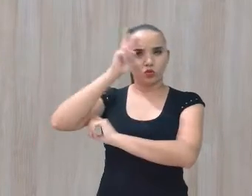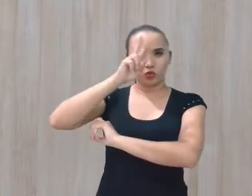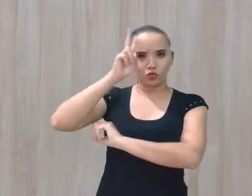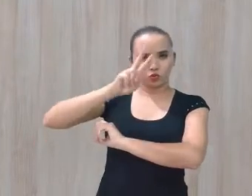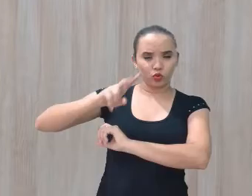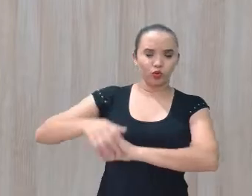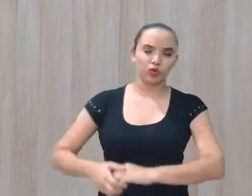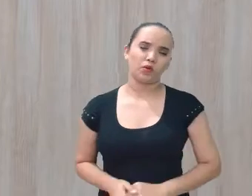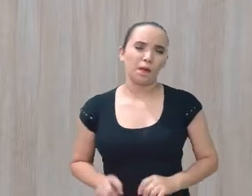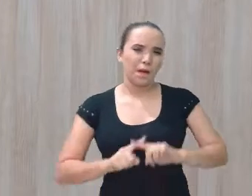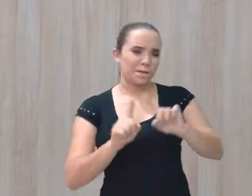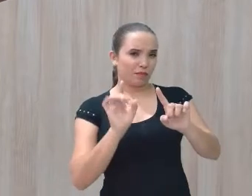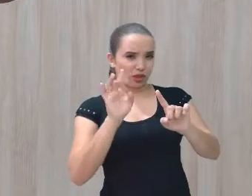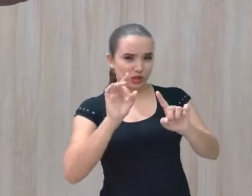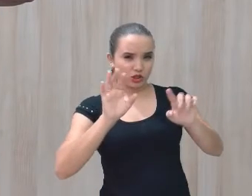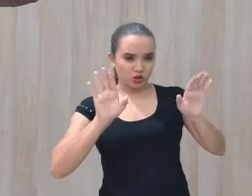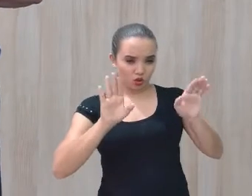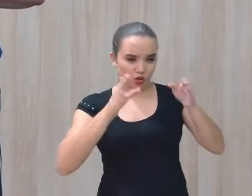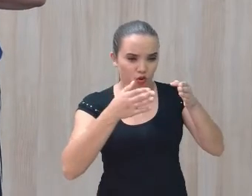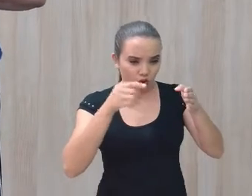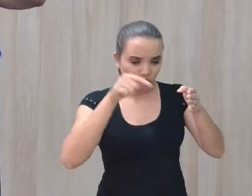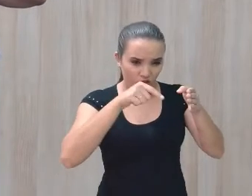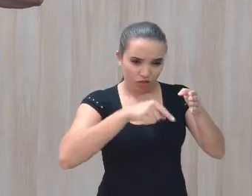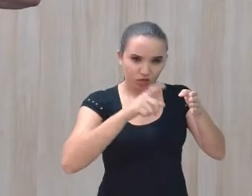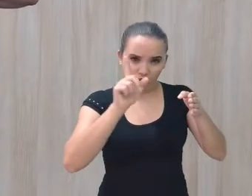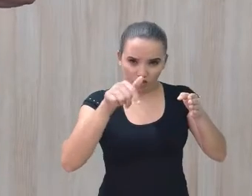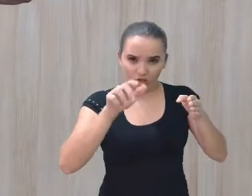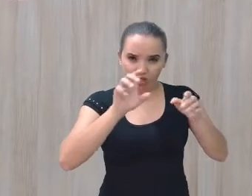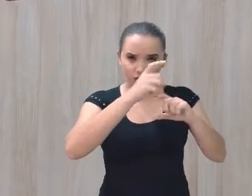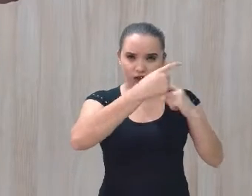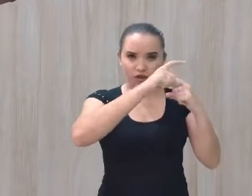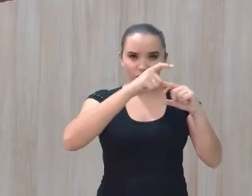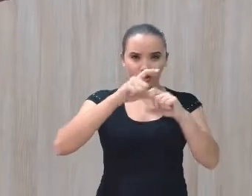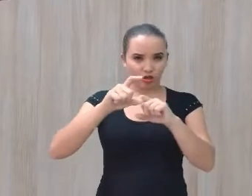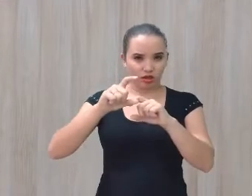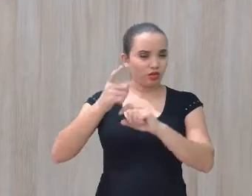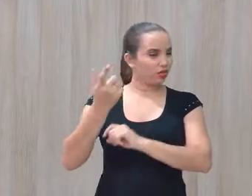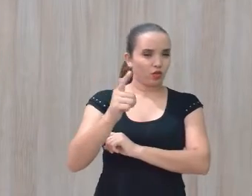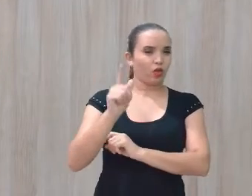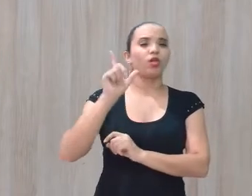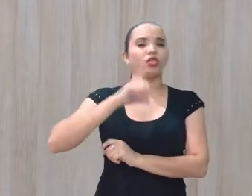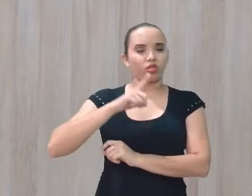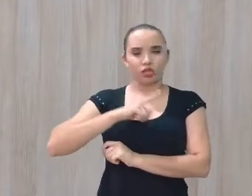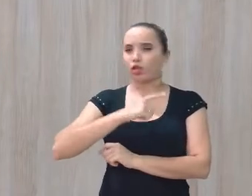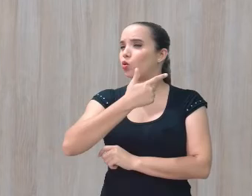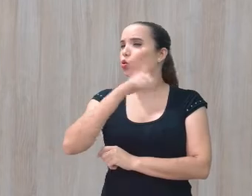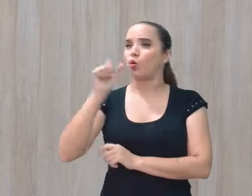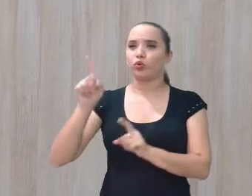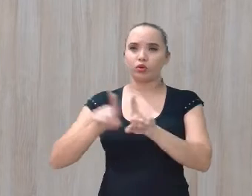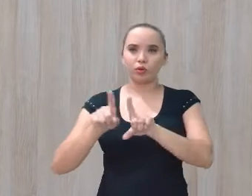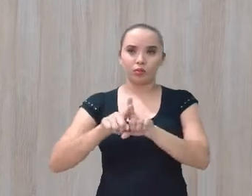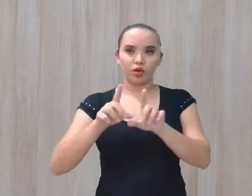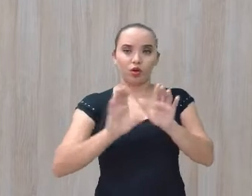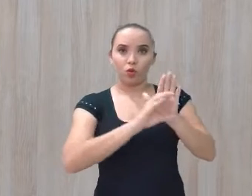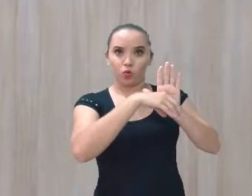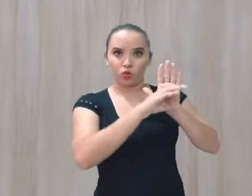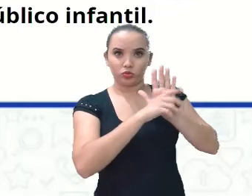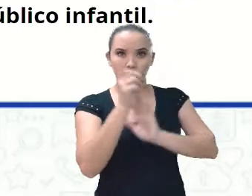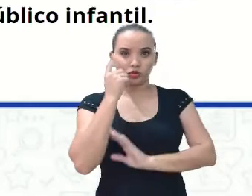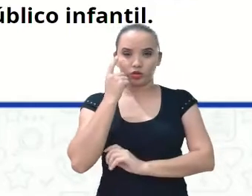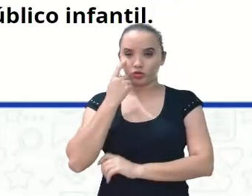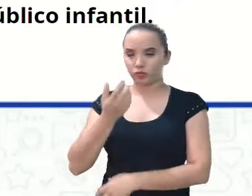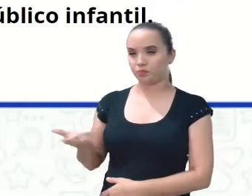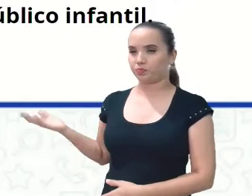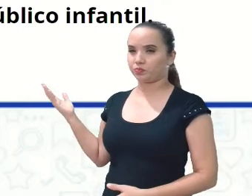é só na história em quadrinho que a gente usa a onomatopeia, não. Vamos ver o que é a onomatopeia? Vamos ver uma definição? Então, vamos lá.